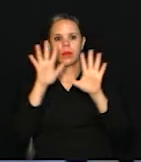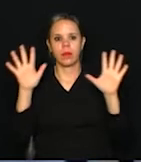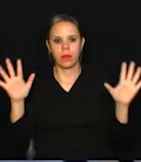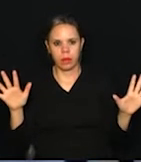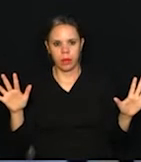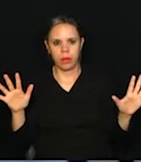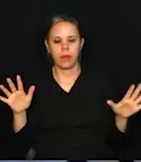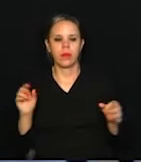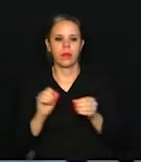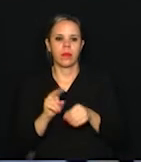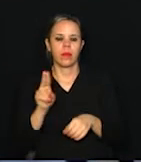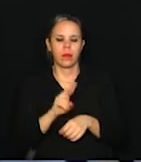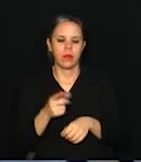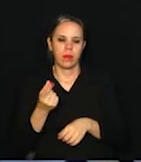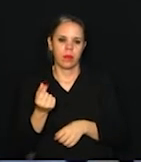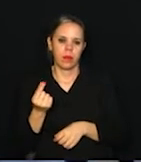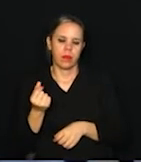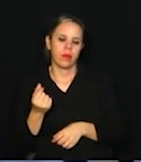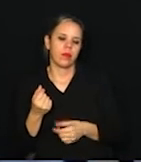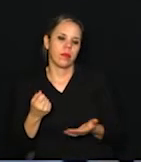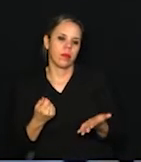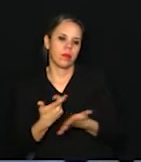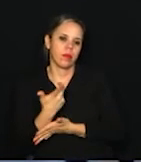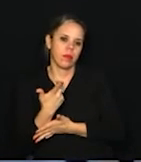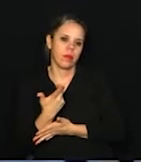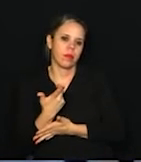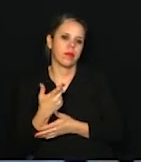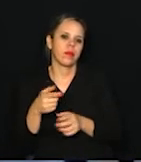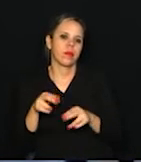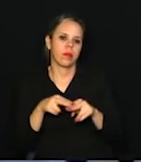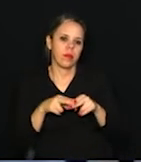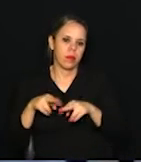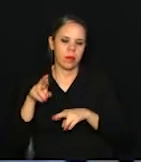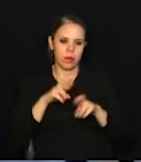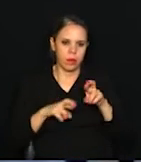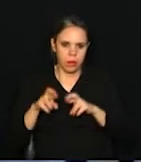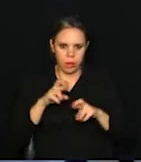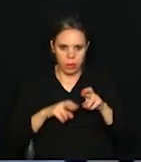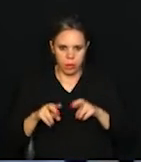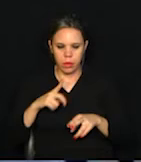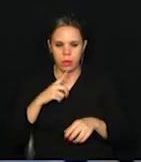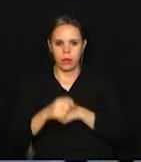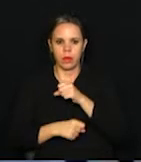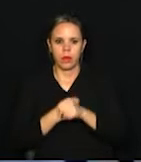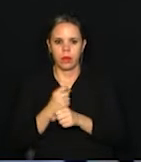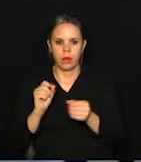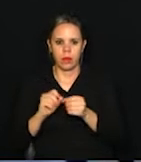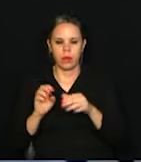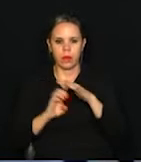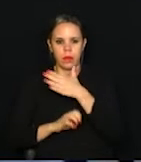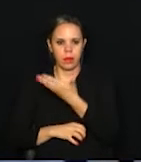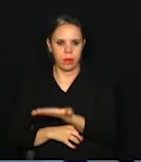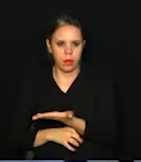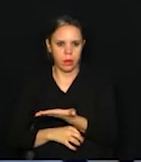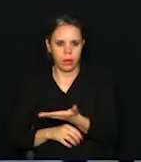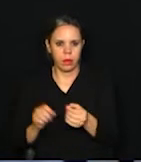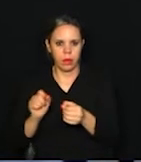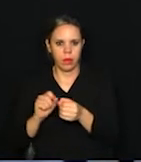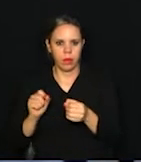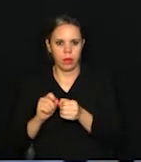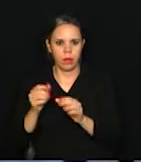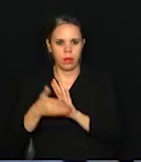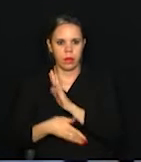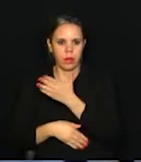sobre a aplicação do uso, até por conta das auditorias que os tribunais de conta anualmente fazem aqui na empresa para fazer a